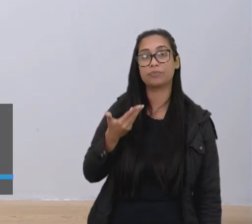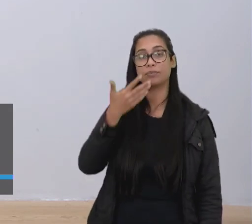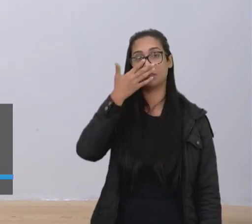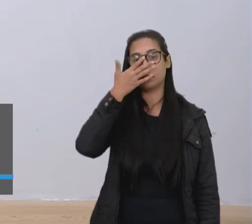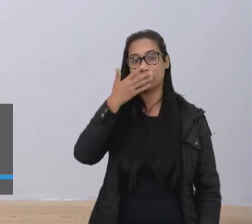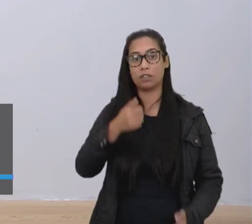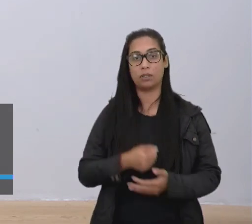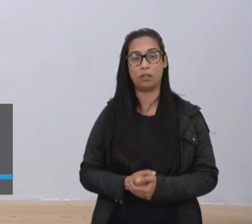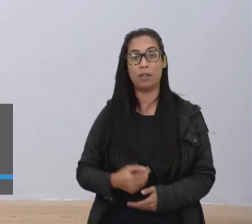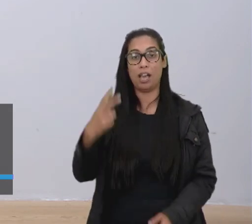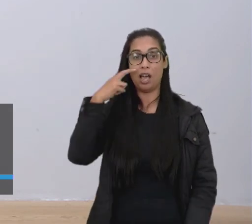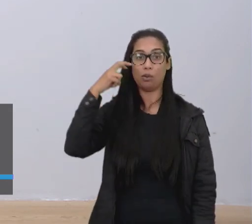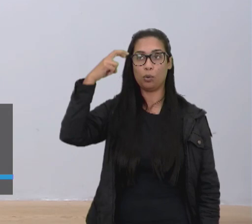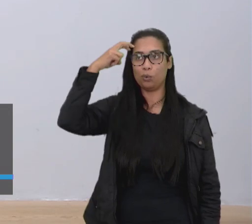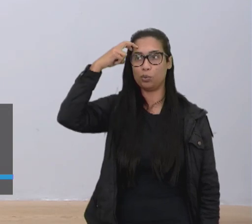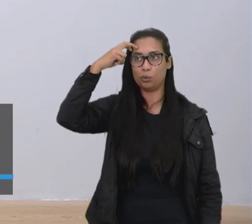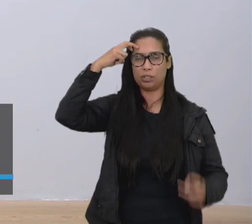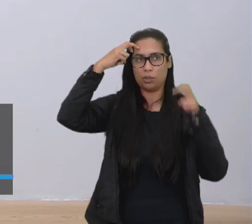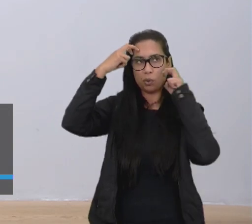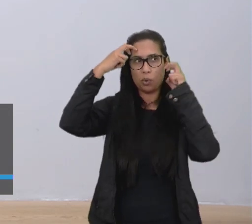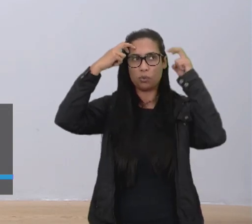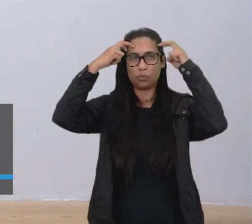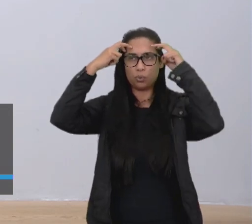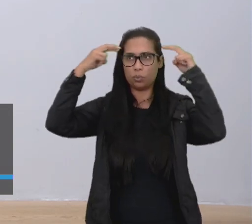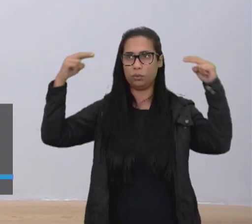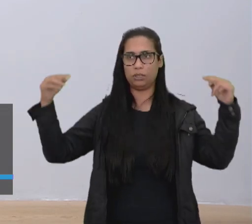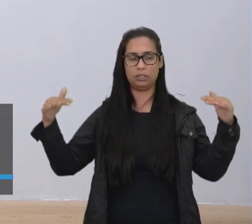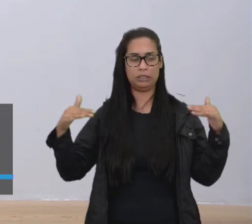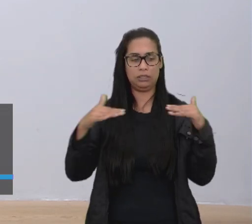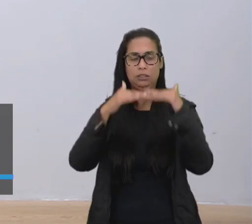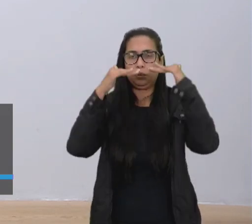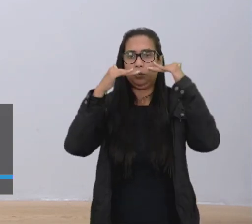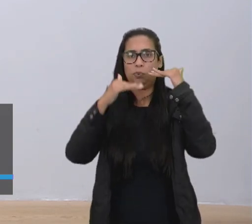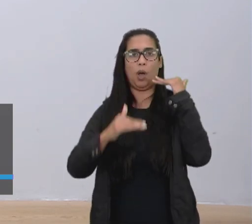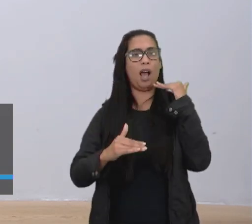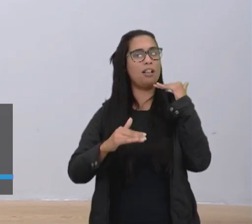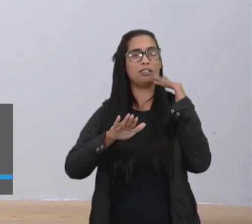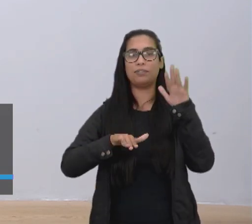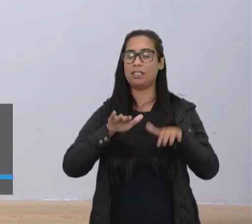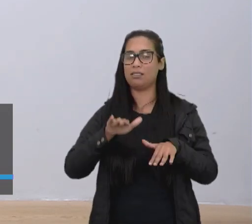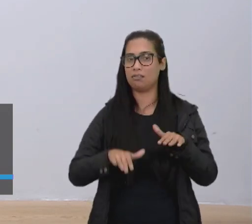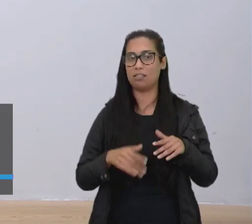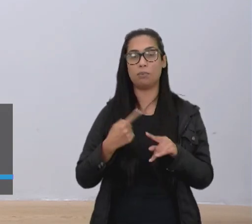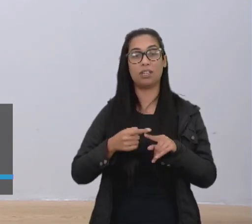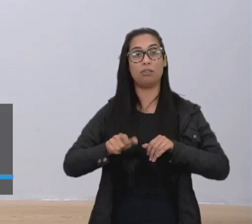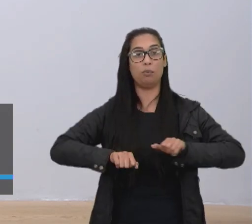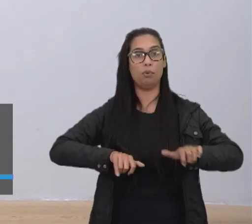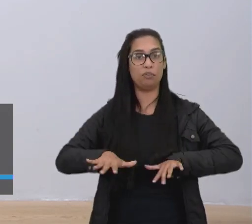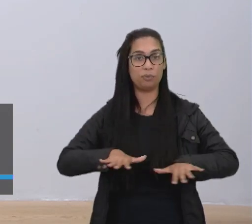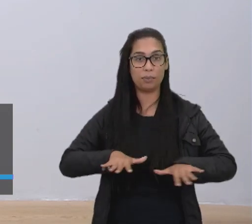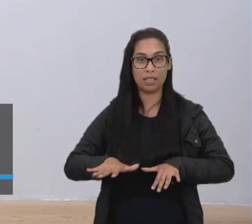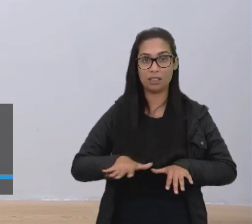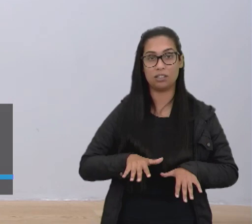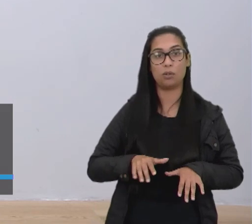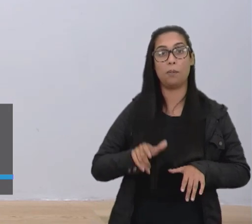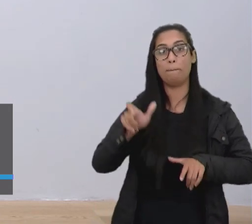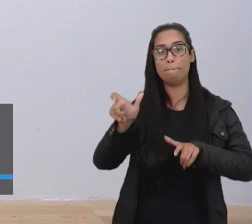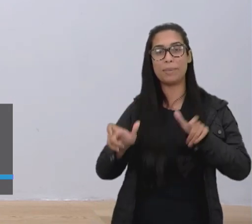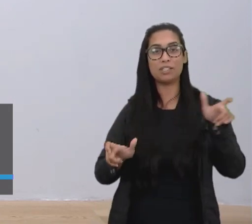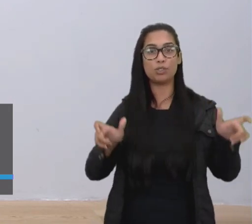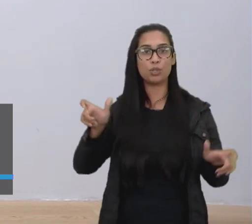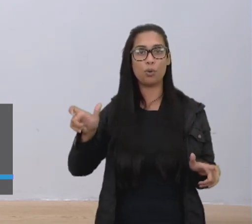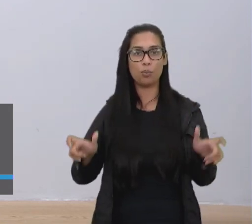choques culturais, eu acho que talvez não seria um choque cultural tão grande, mas esses movimentos, né, de encontros de pessoas